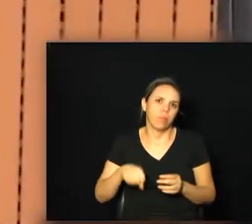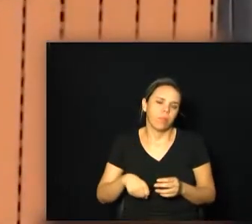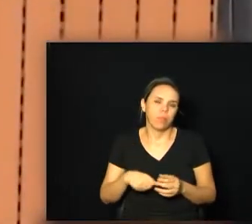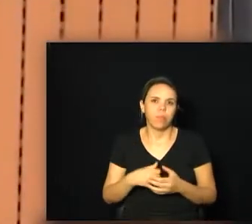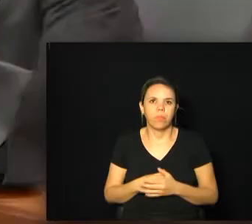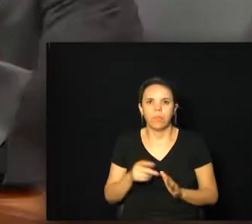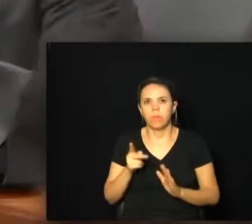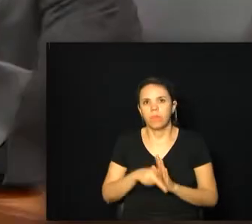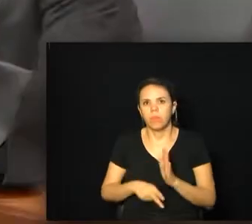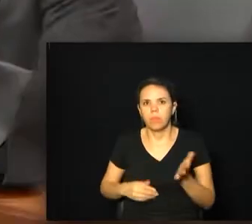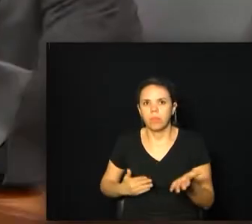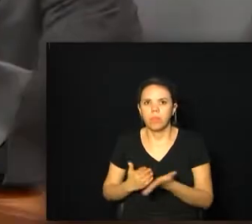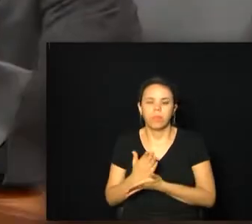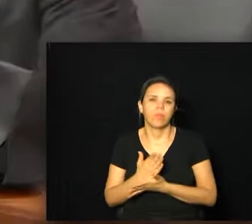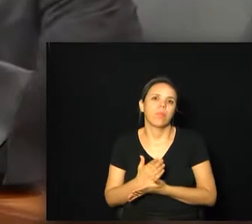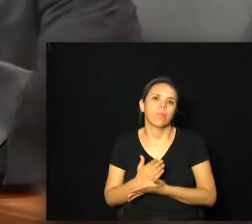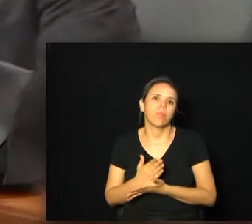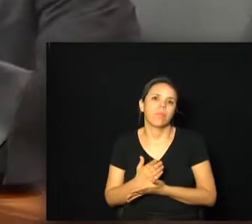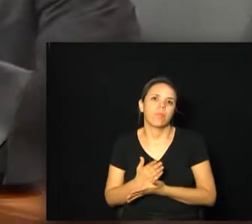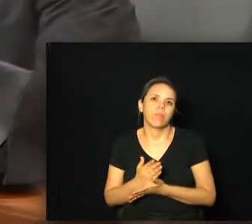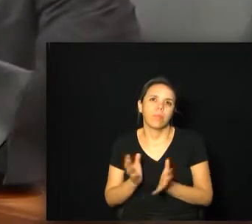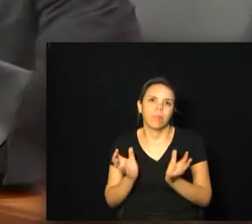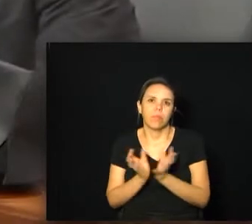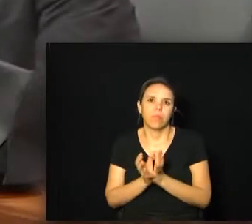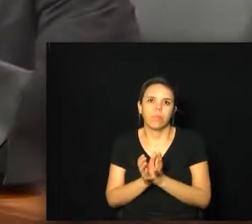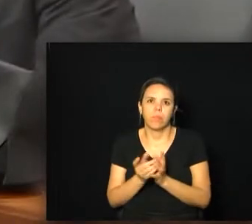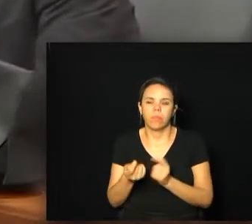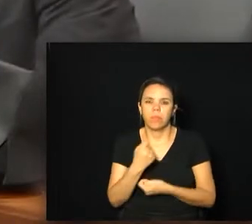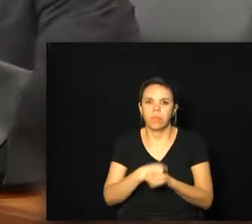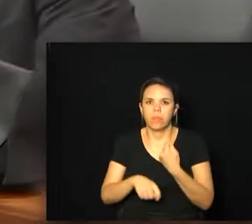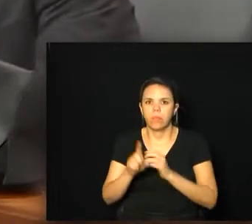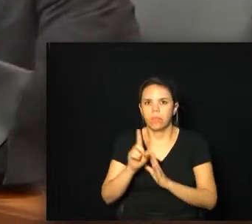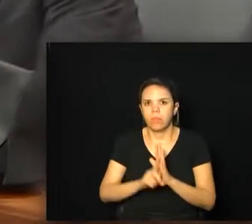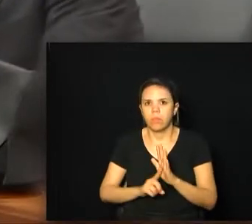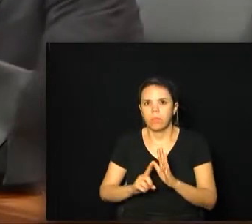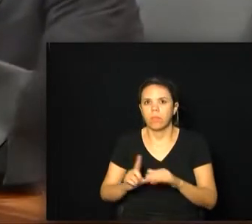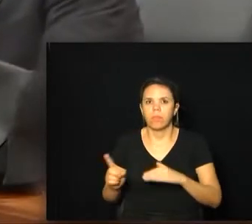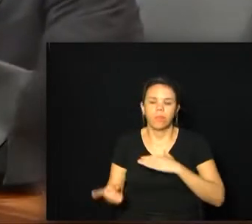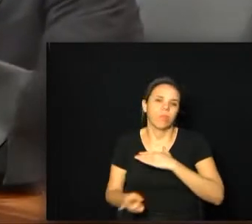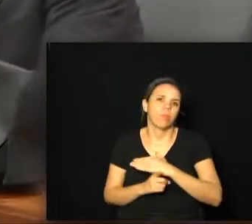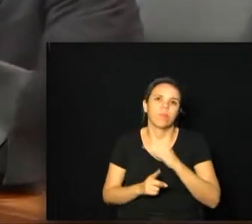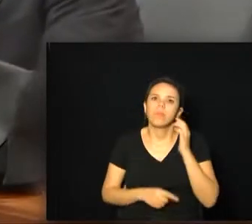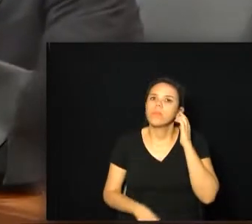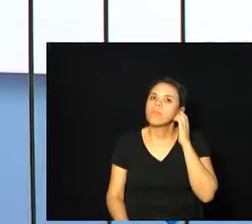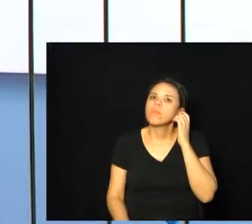o projeto está aprovado na Comissão de Economia e Defesa dos Direitos do Consumidor.